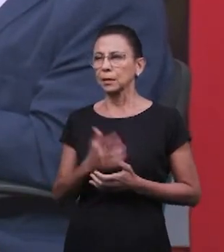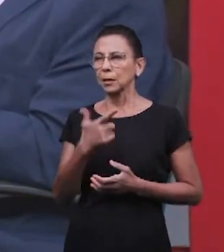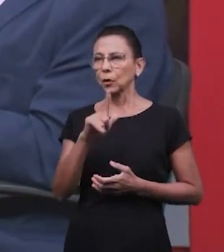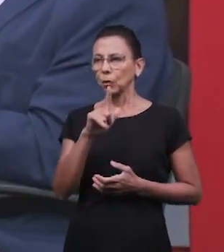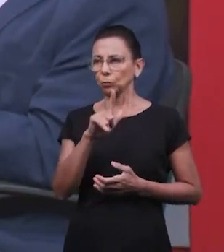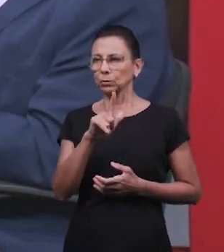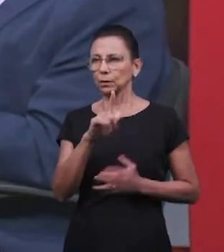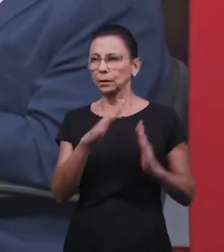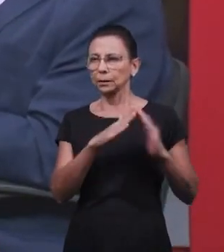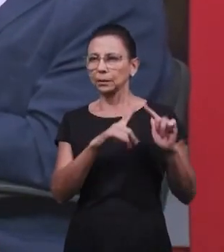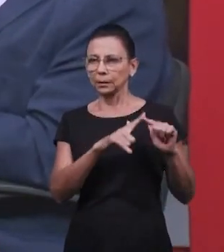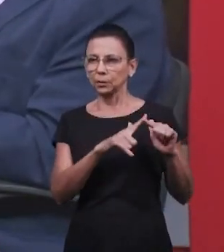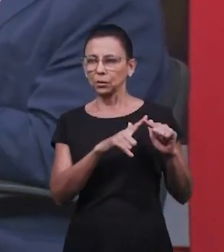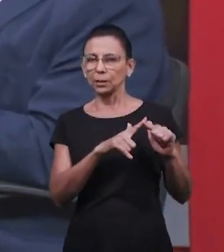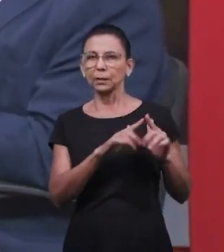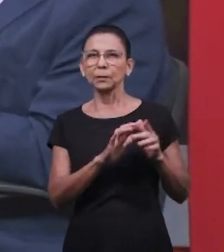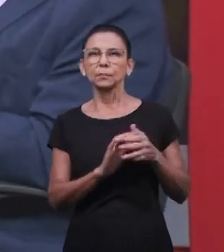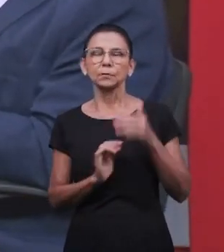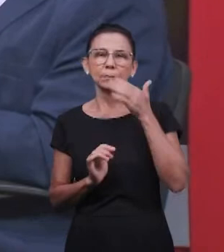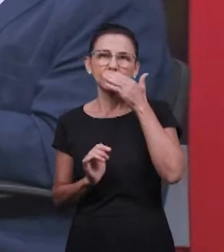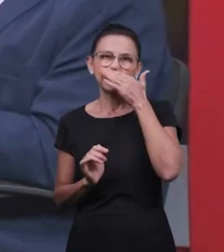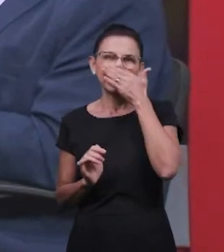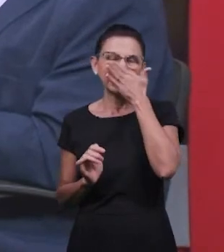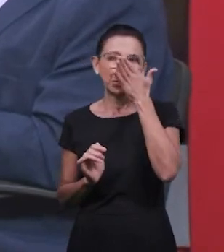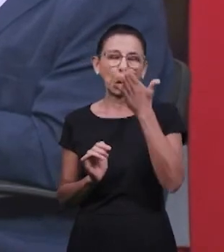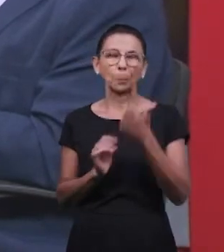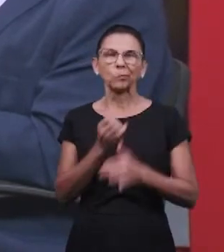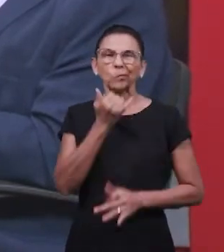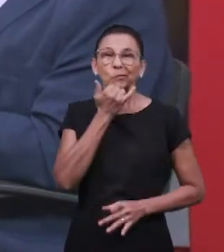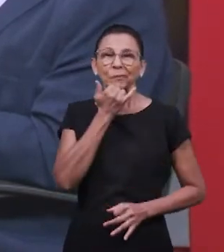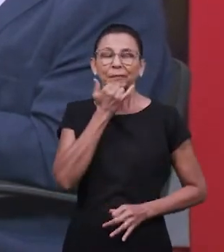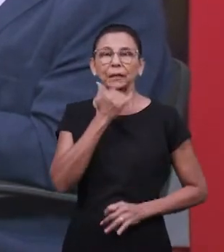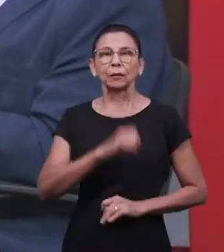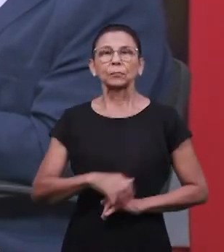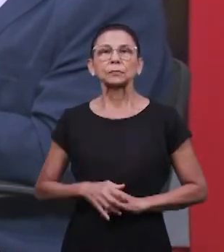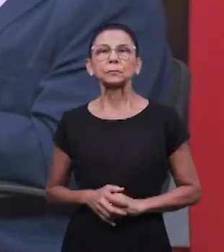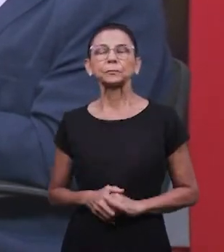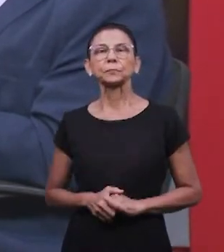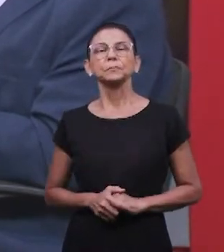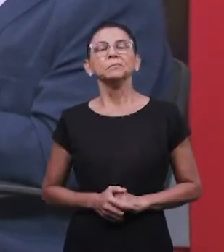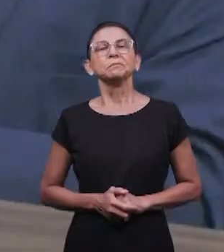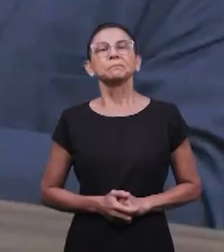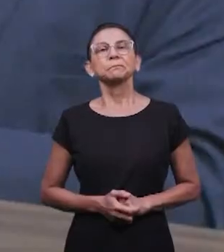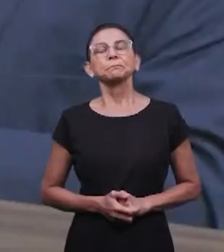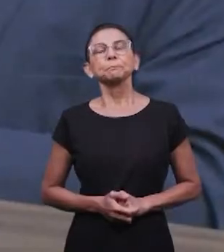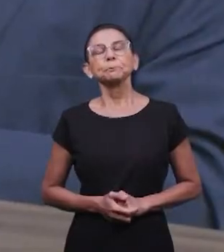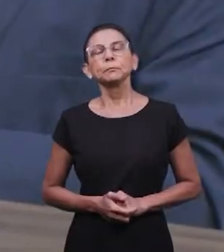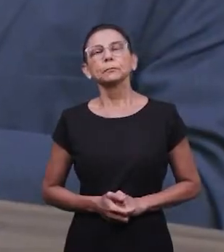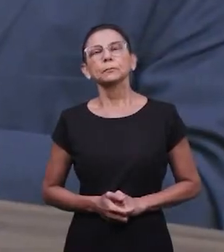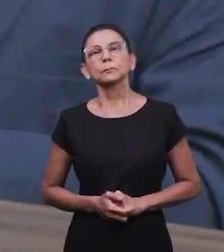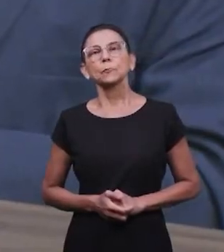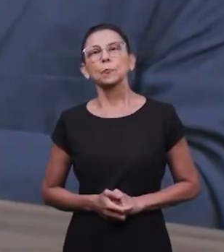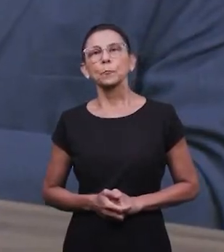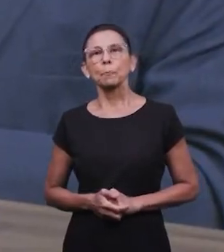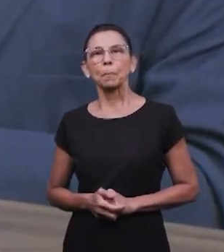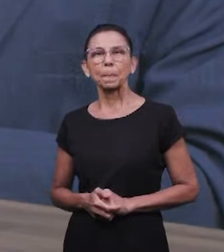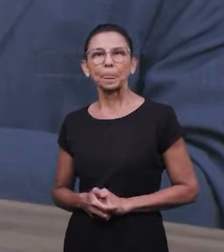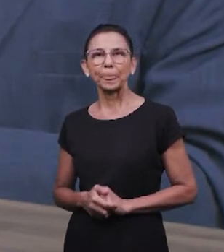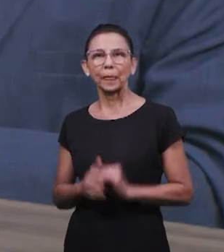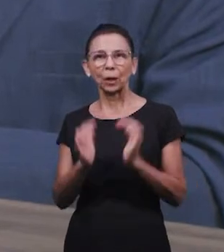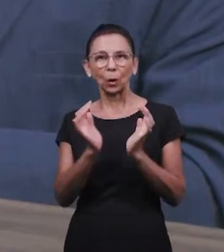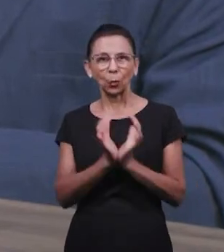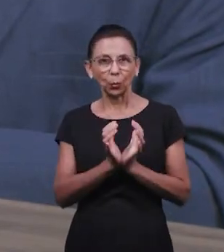você tem um histórico de evangelho. Antes da igreja Maranata. Então, eu estava em uma outra igreja, onde a criançada fazia uma bagunça na hora do